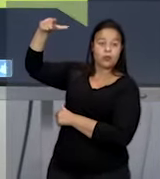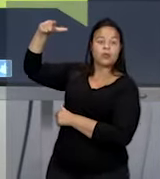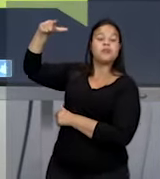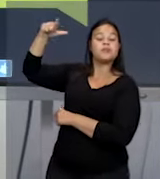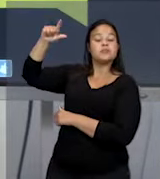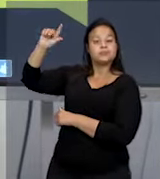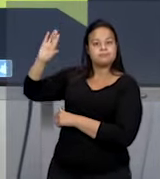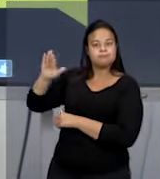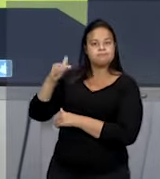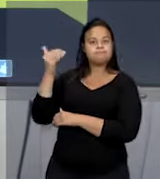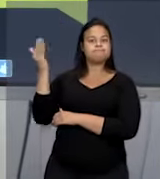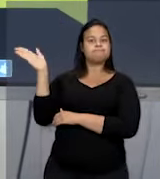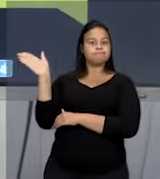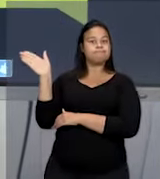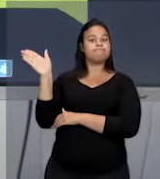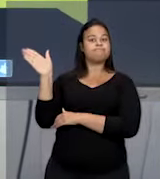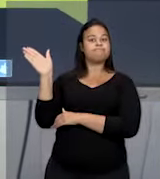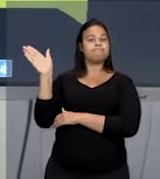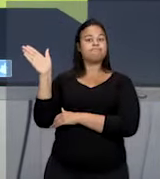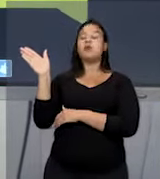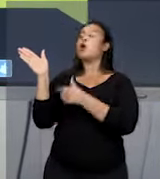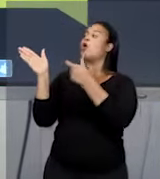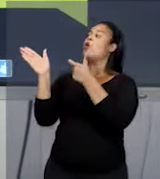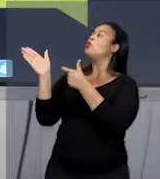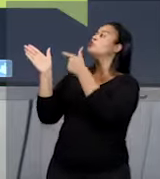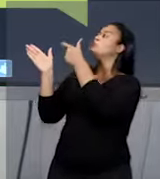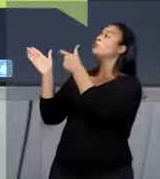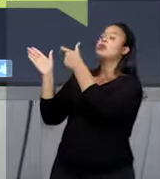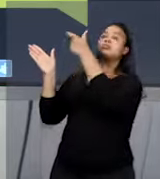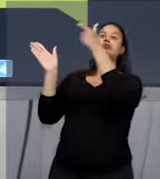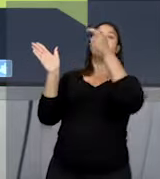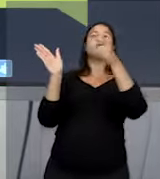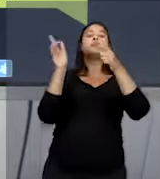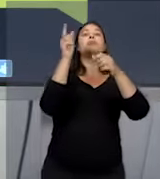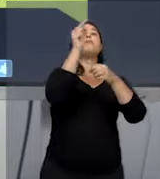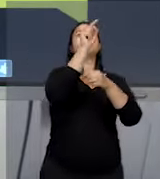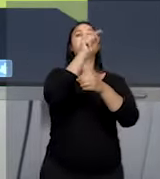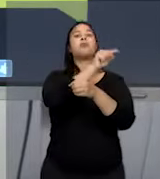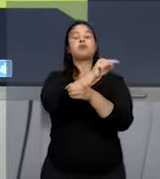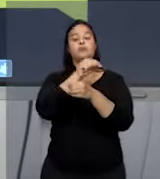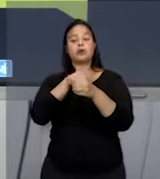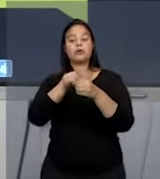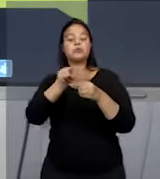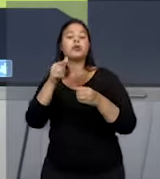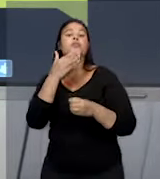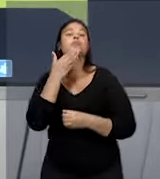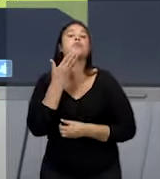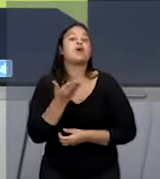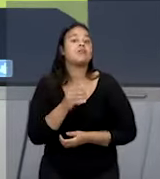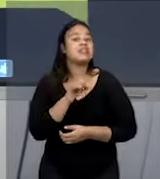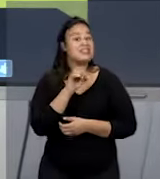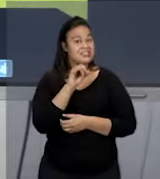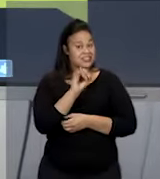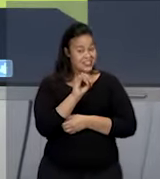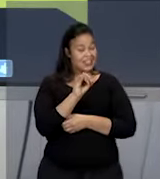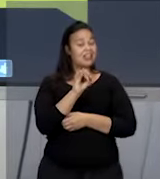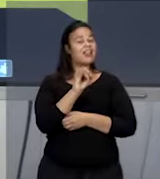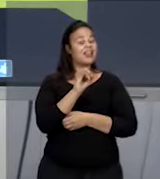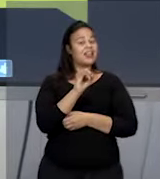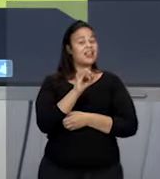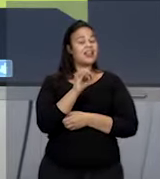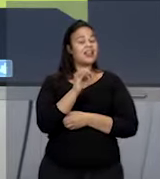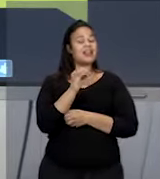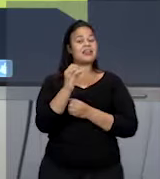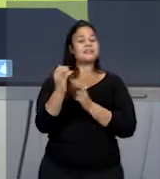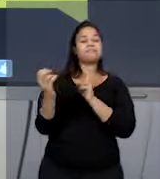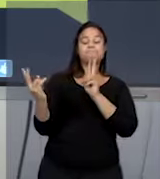braço direito para lá para encontrar os outros pontos cardeais. Mas se a gente está um de